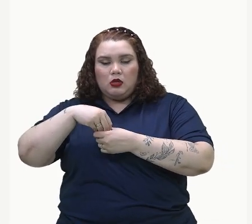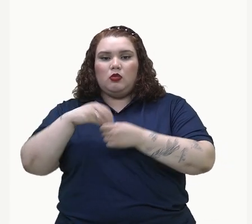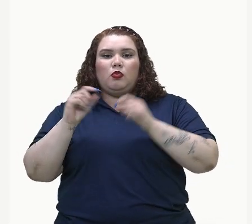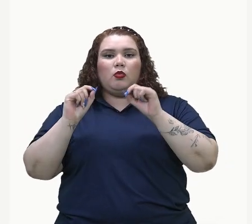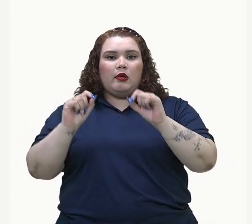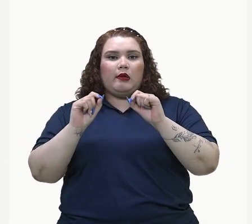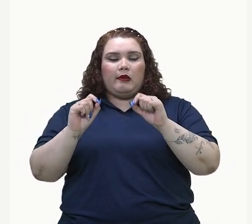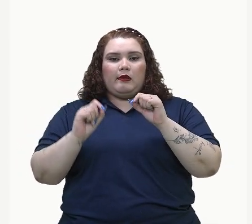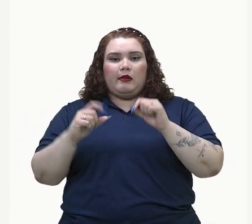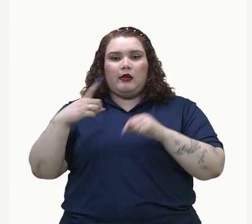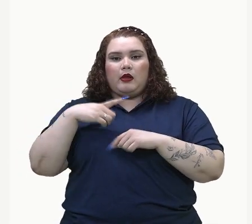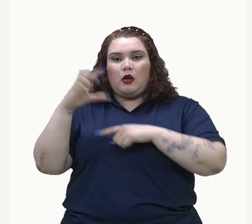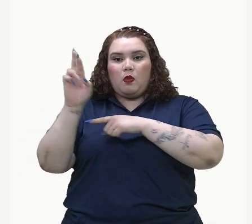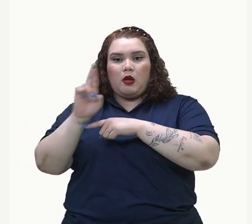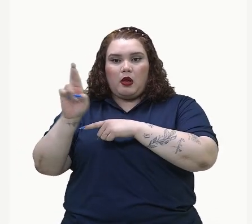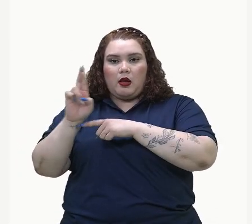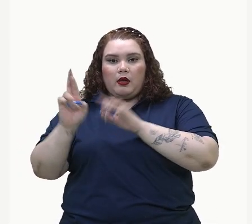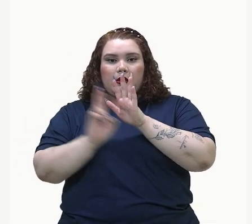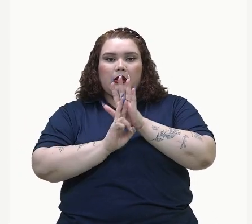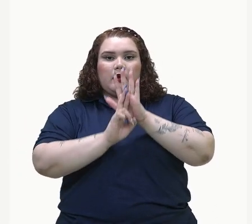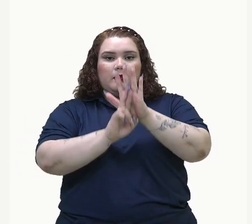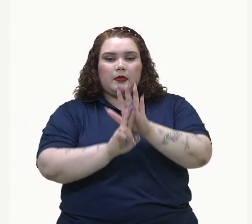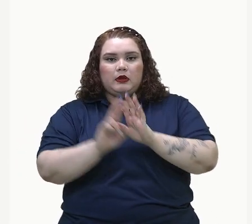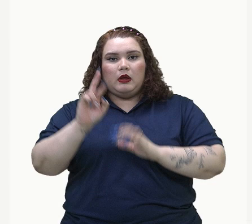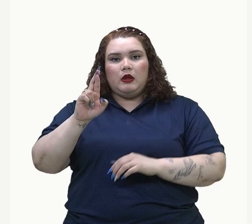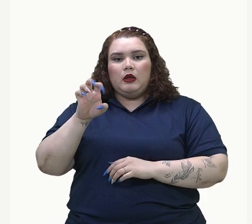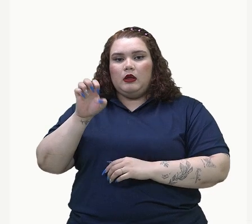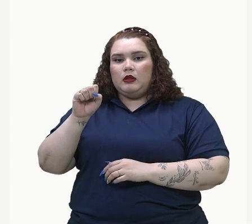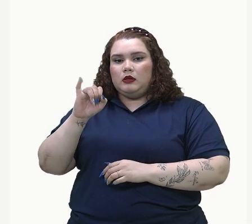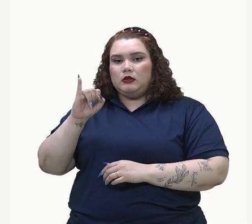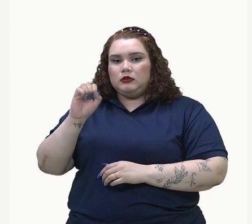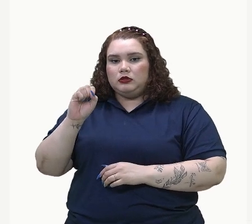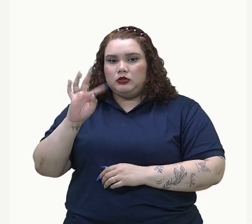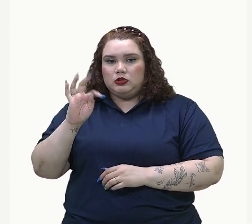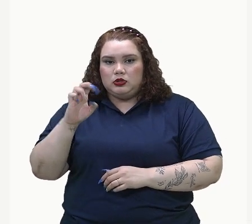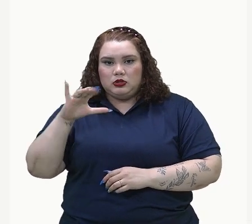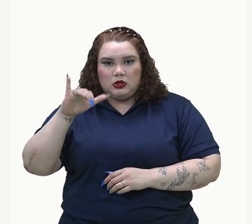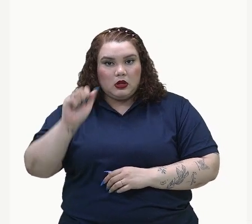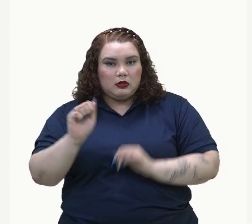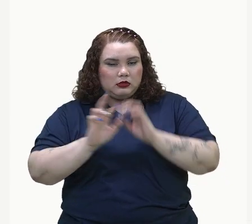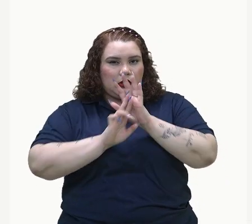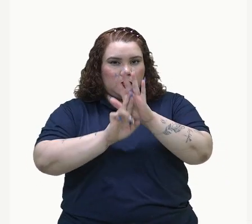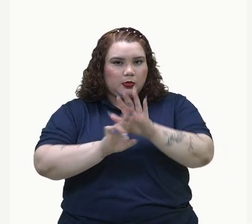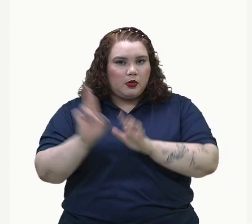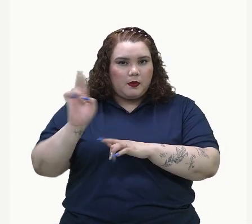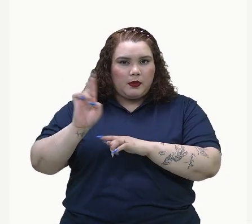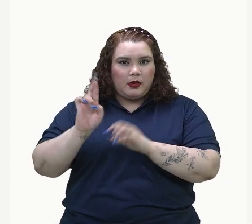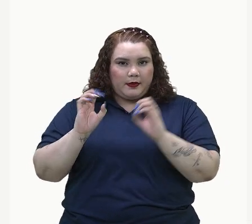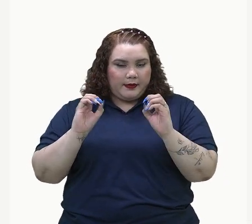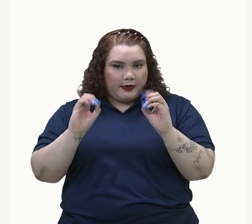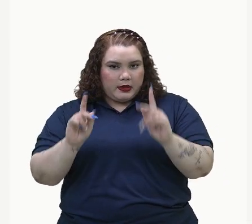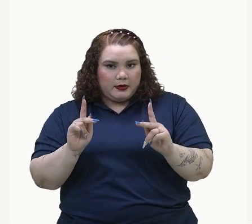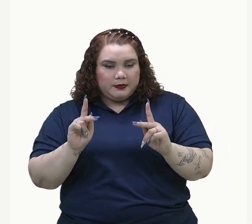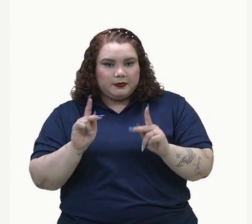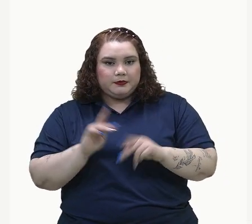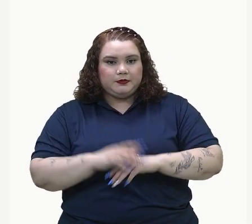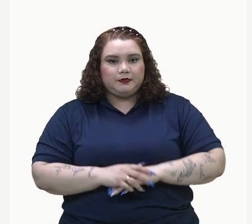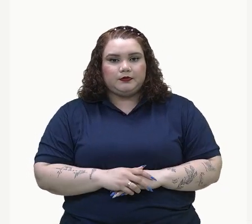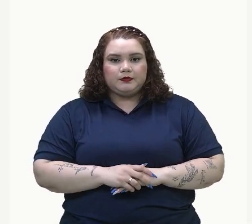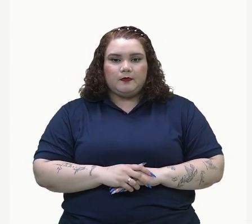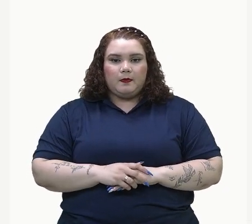interna. Resistência interna, como nós já falamos aqui, ó, R representada